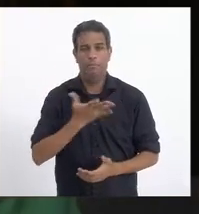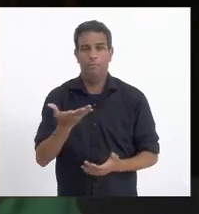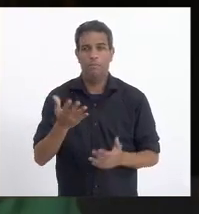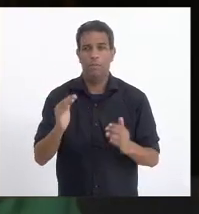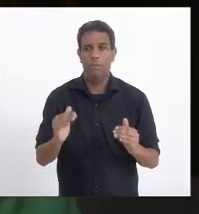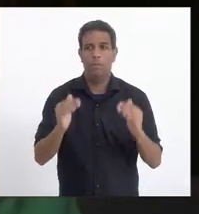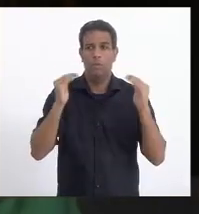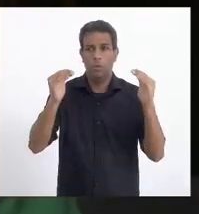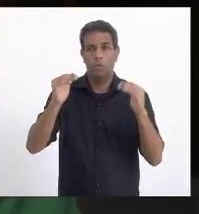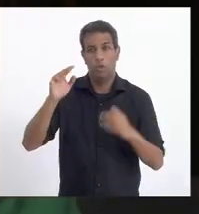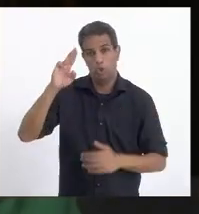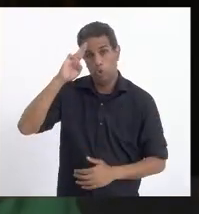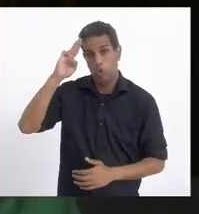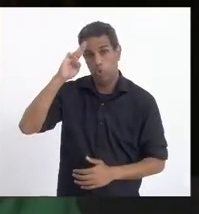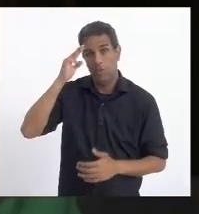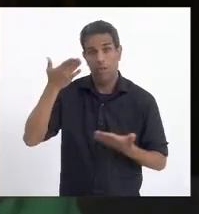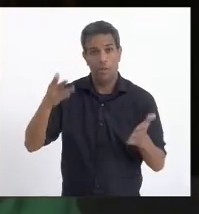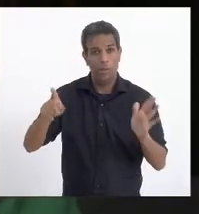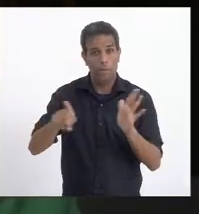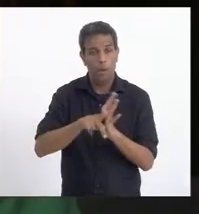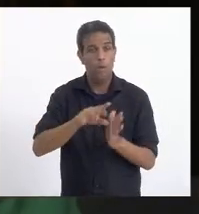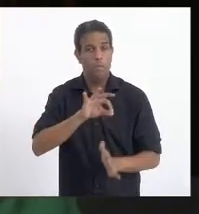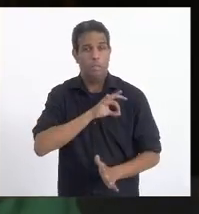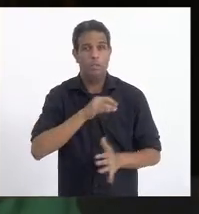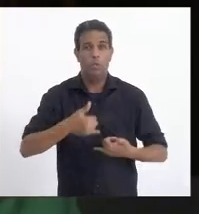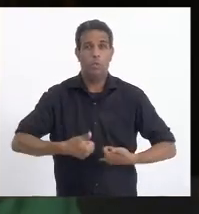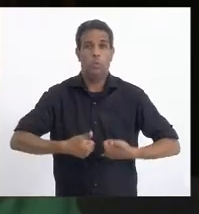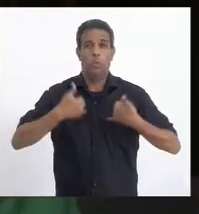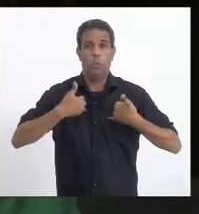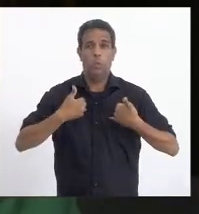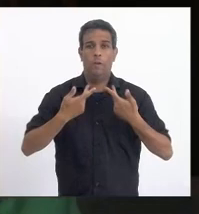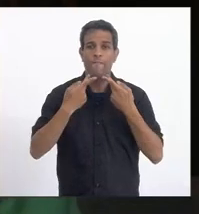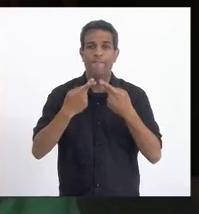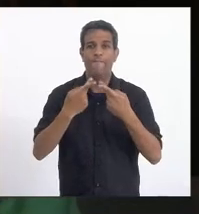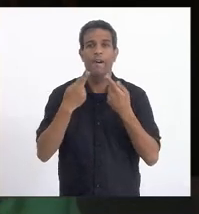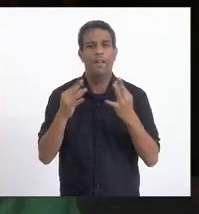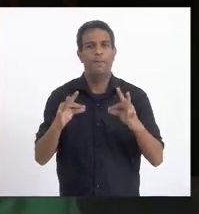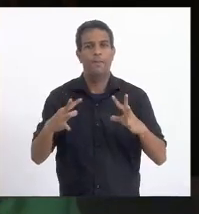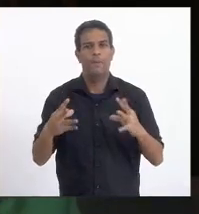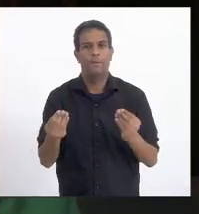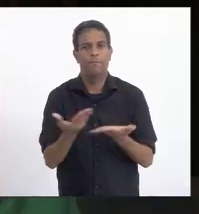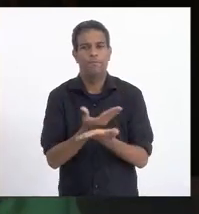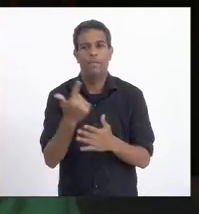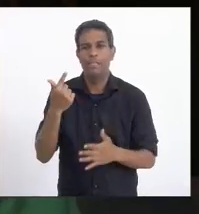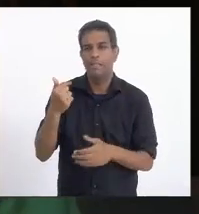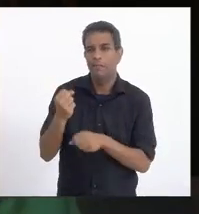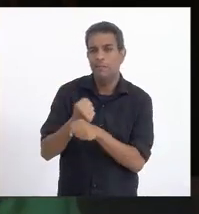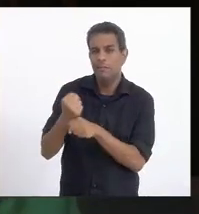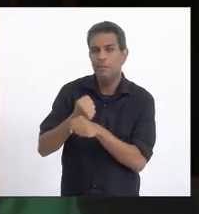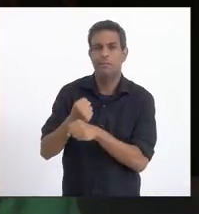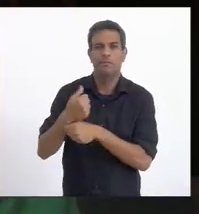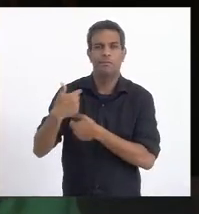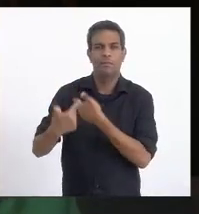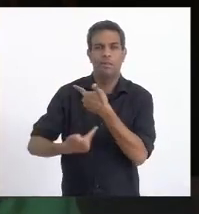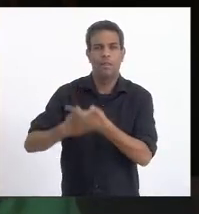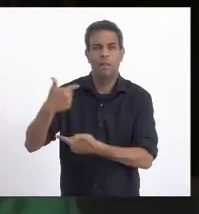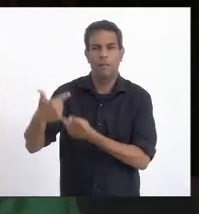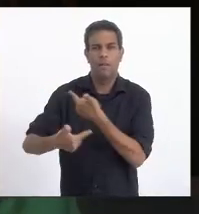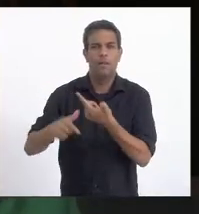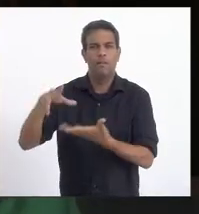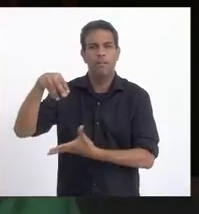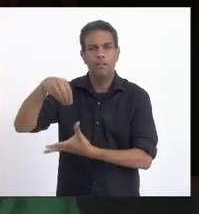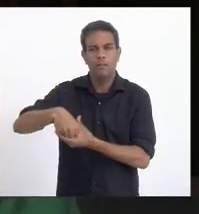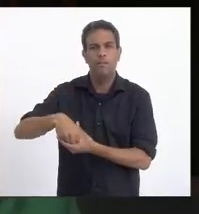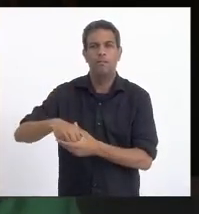sou cabo sargento mas eu sou soldado da polícia militar tem orgulho sempre de dizer que os 7 anos e 10 meses que passei ali dentro